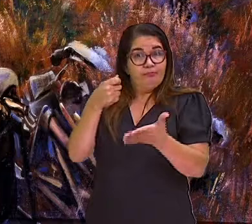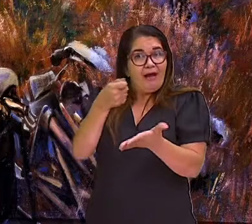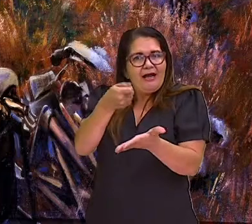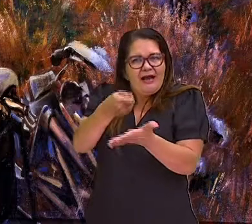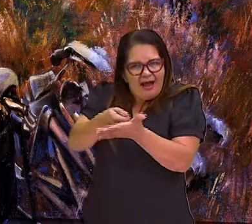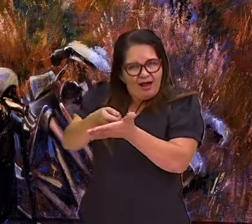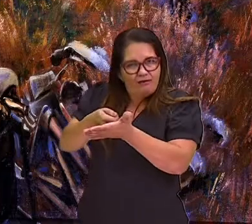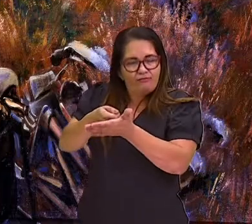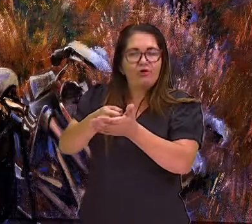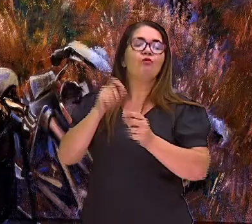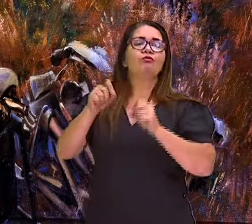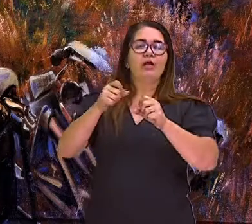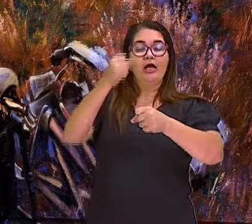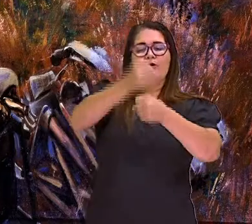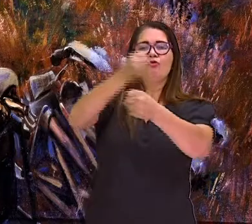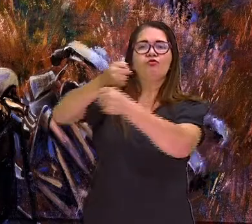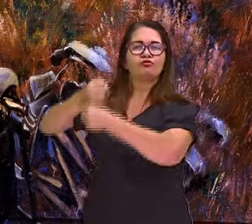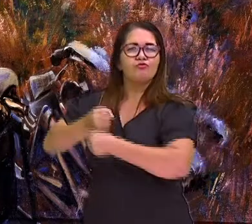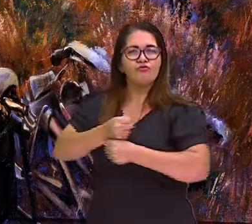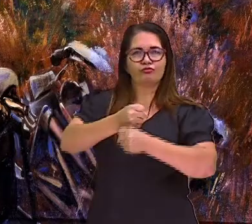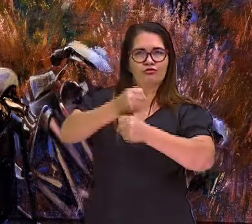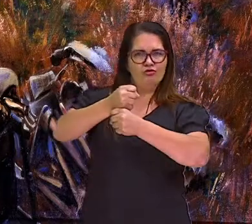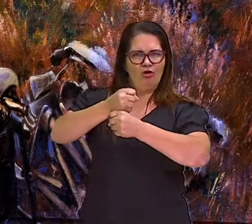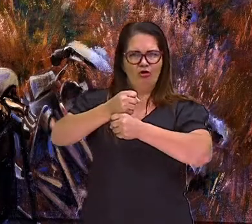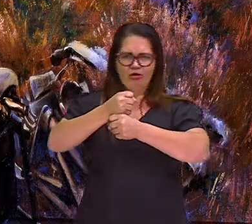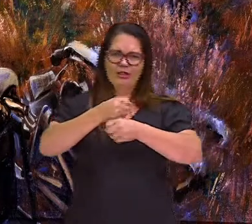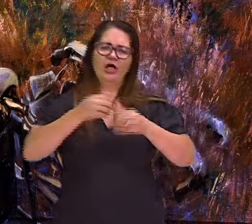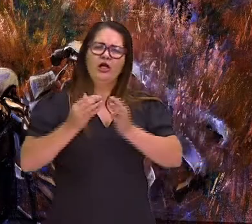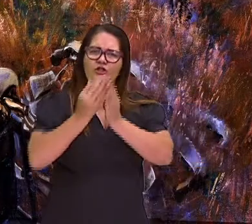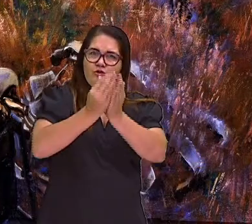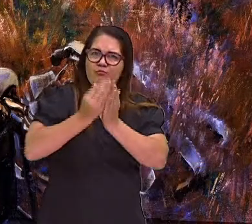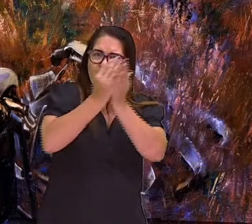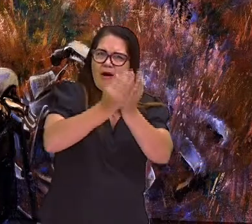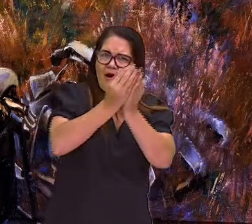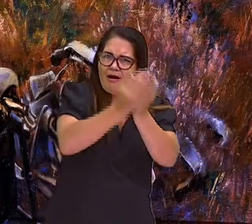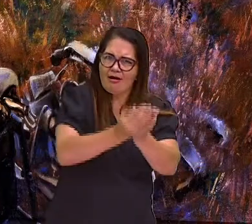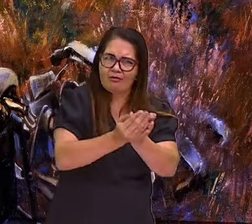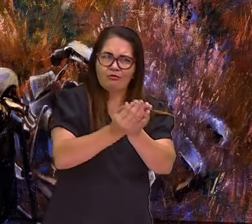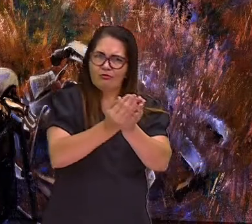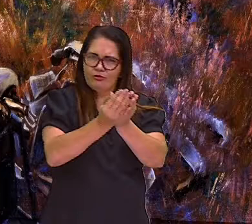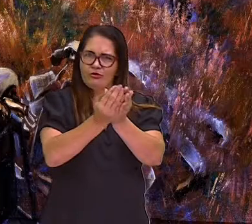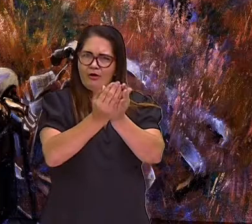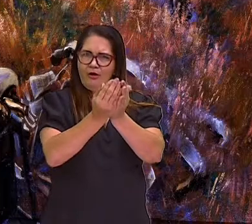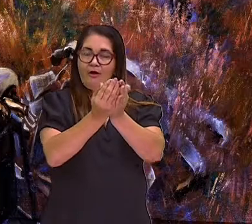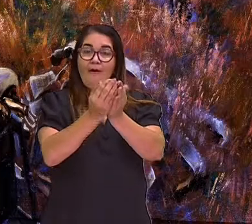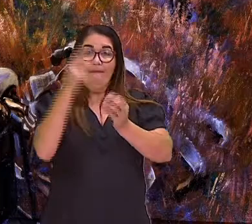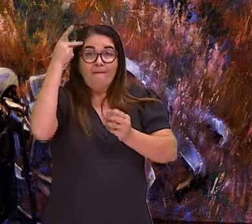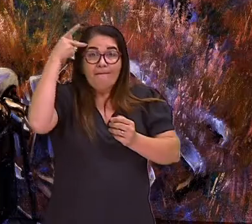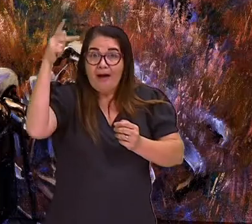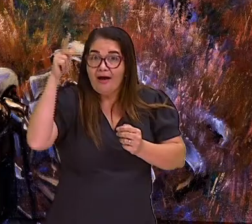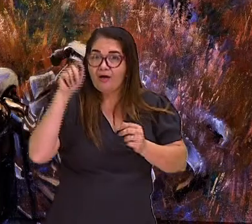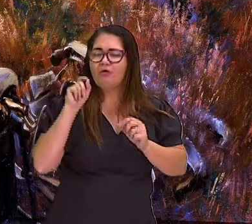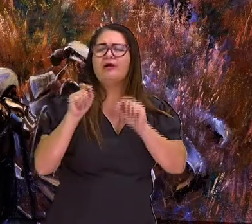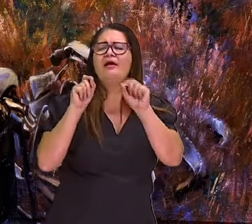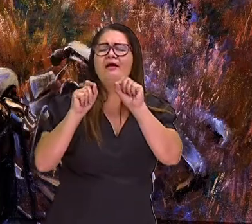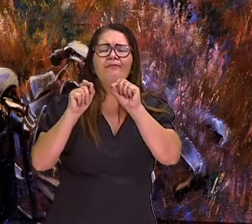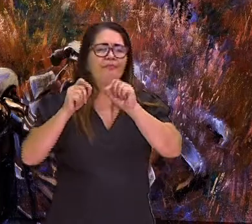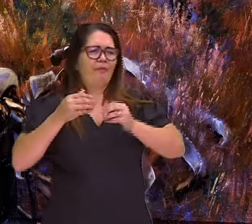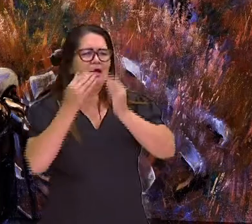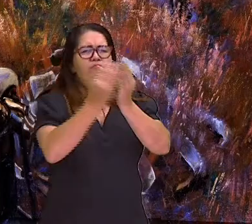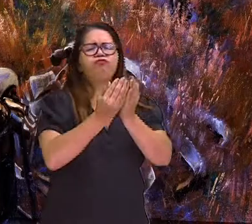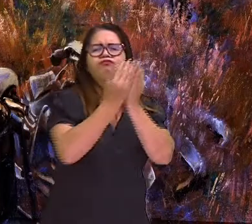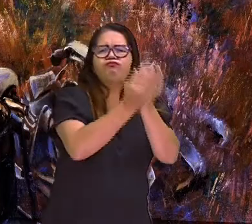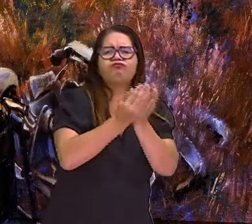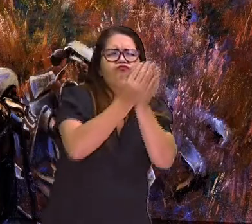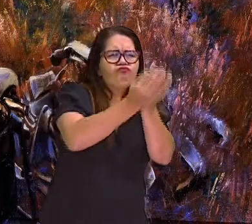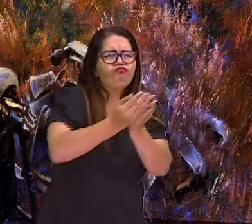financeiramente no financiamento das expedições marítimas. Na época, várias companhias